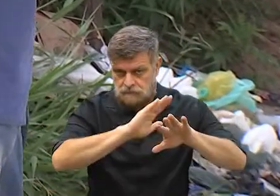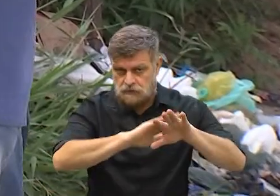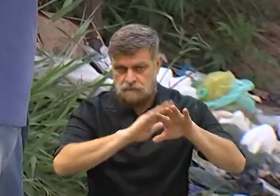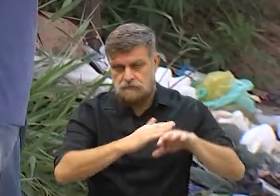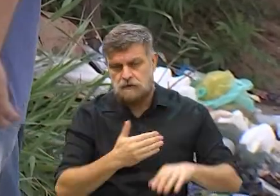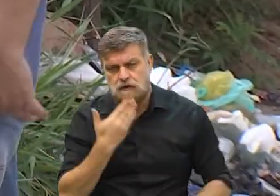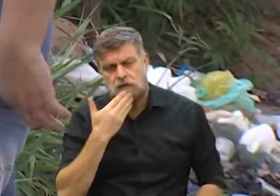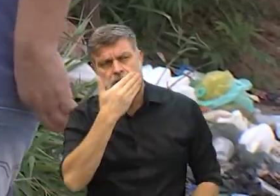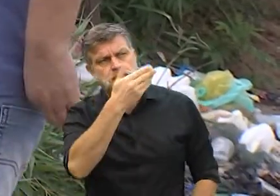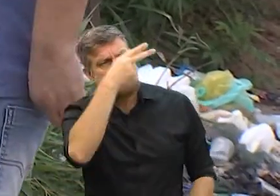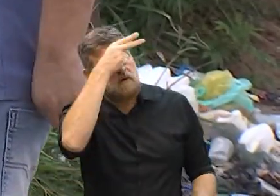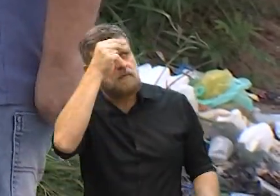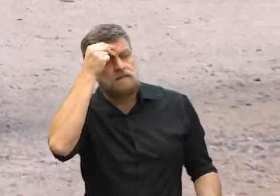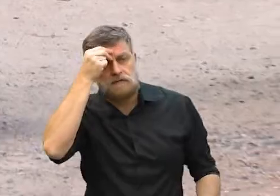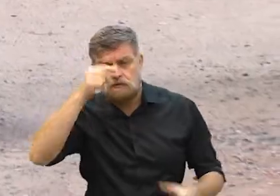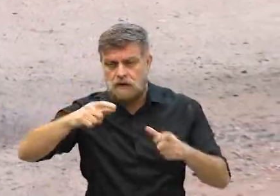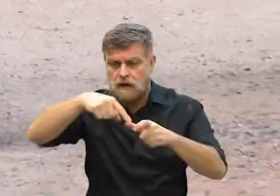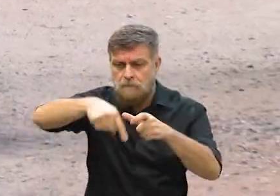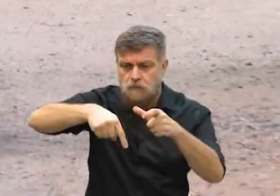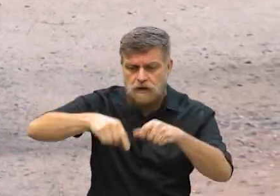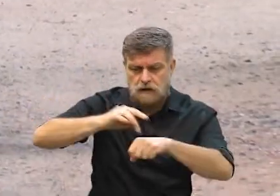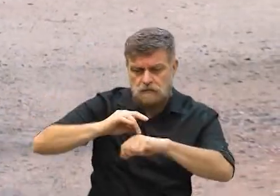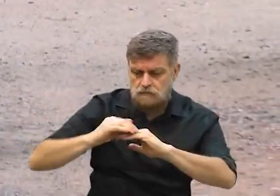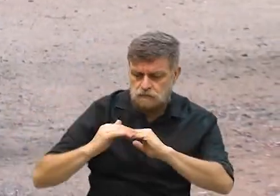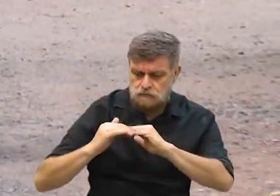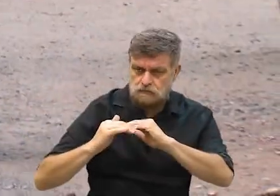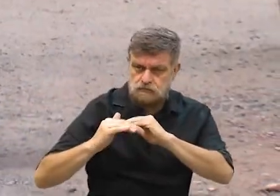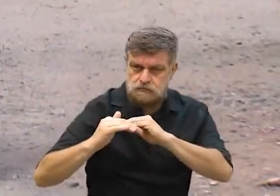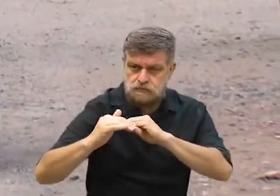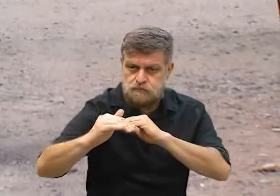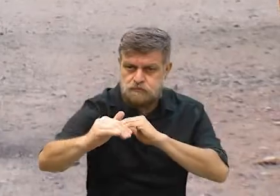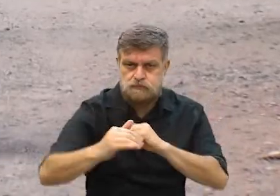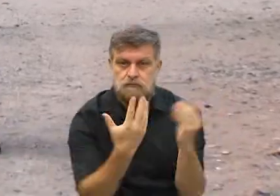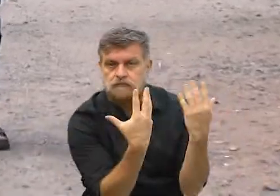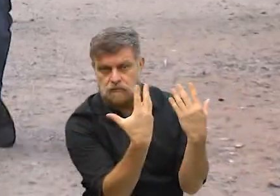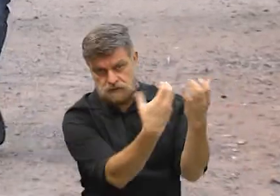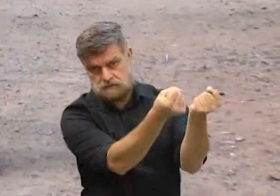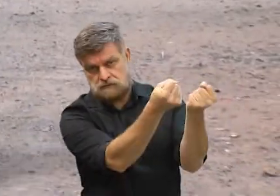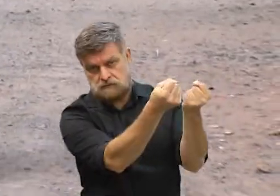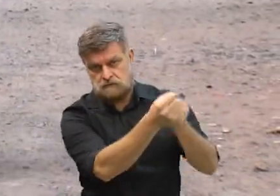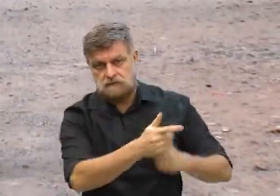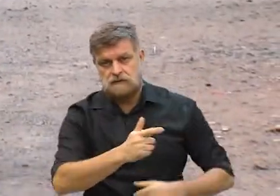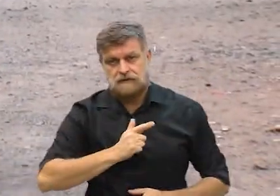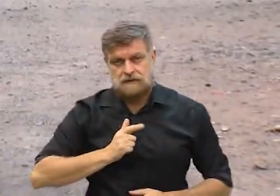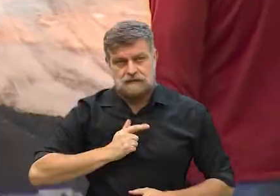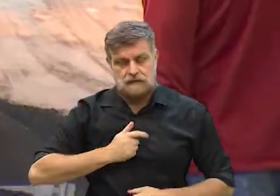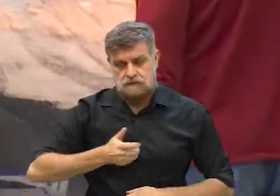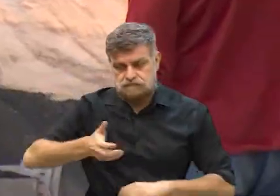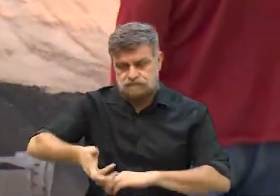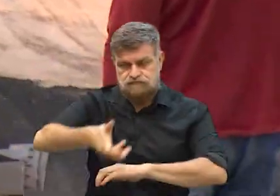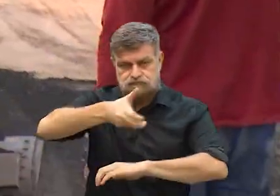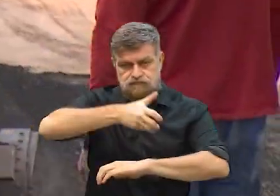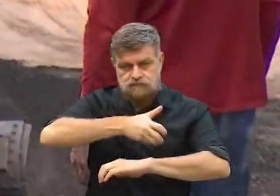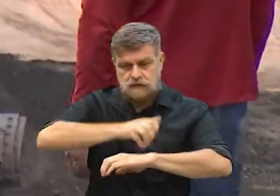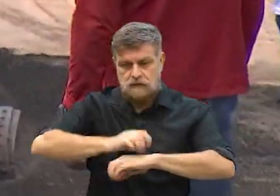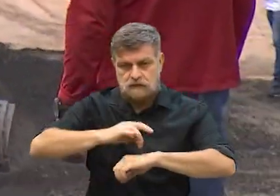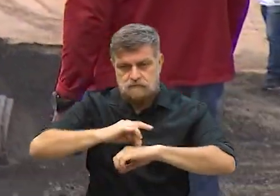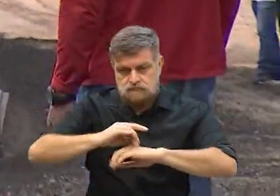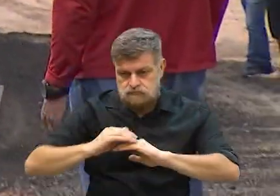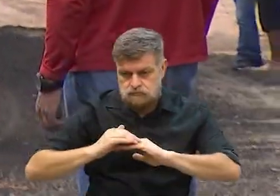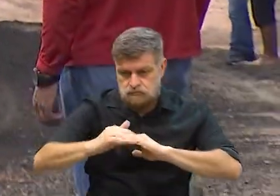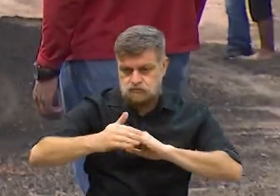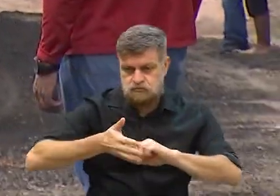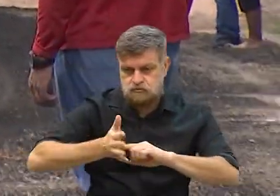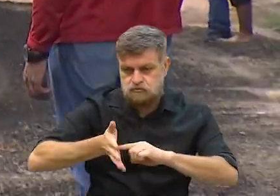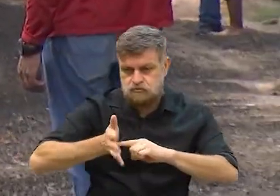o vereador solicitou à prefeitura para tapar buracos e a solicitação está sendo atendida. Inclusive, as máquinas estão no